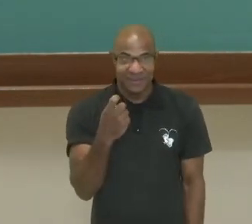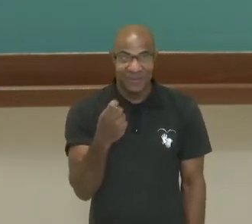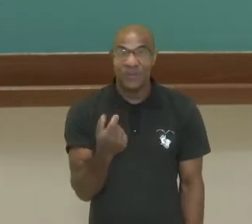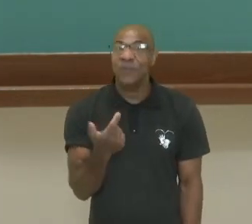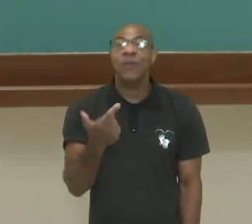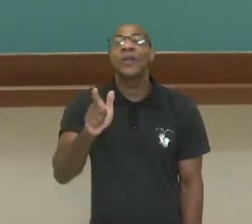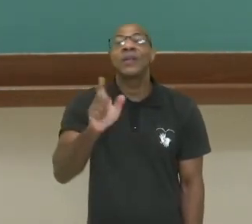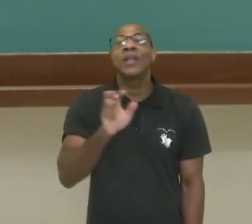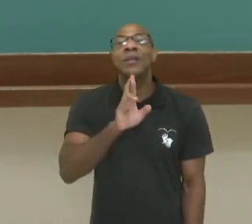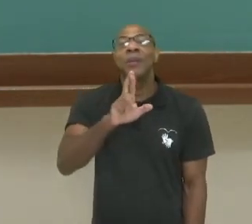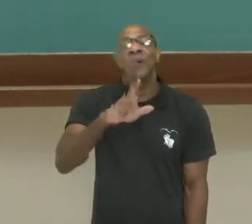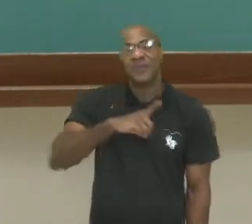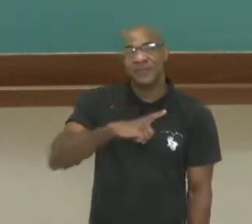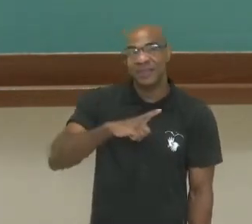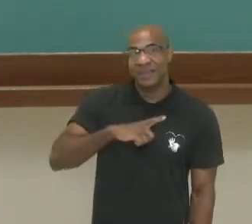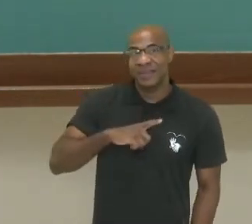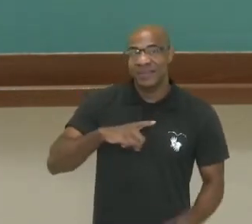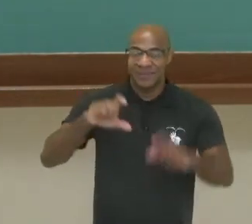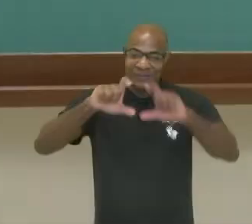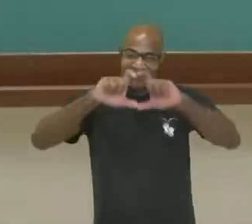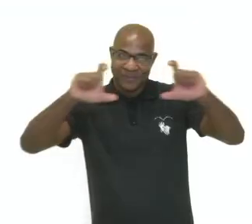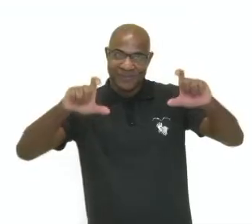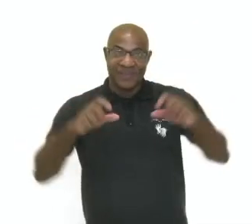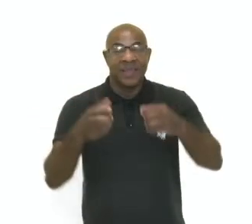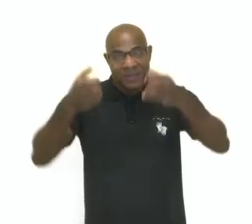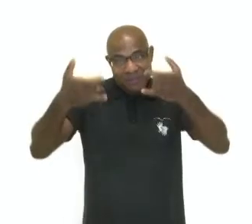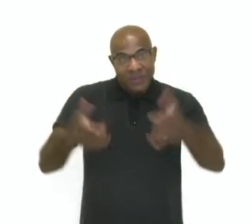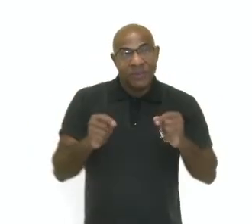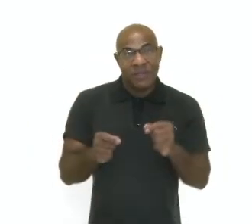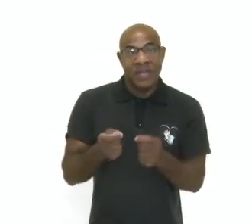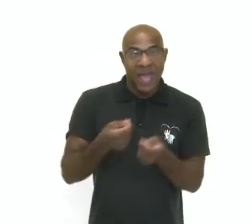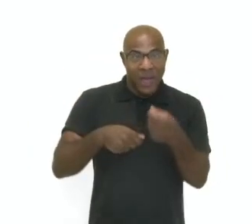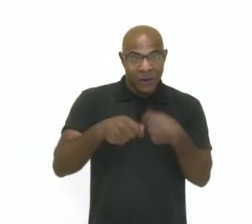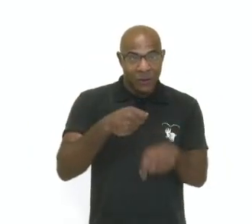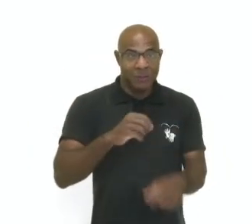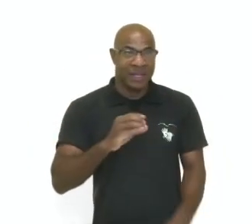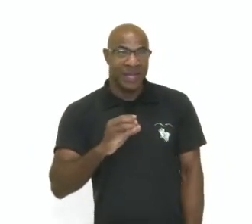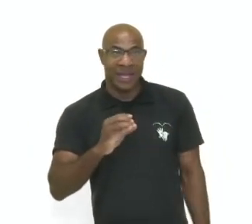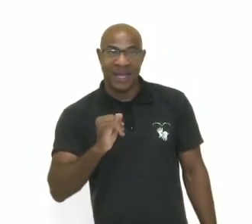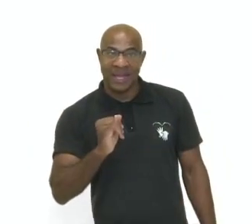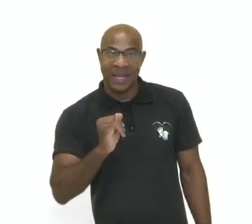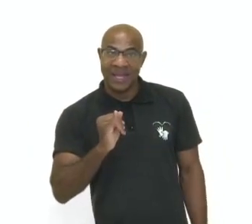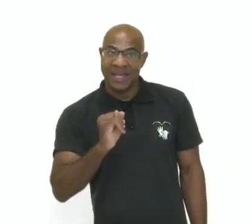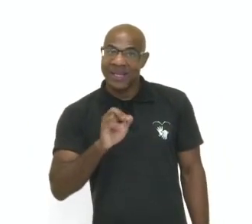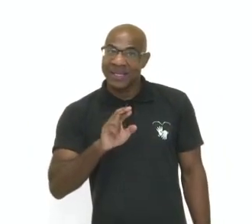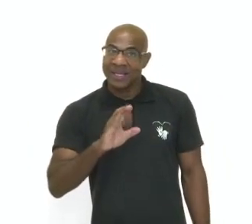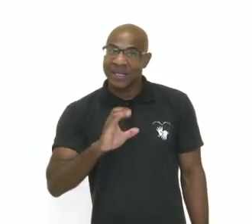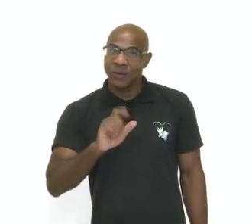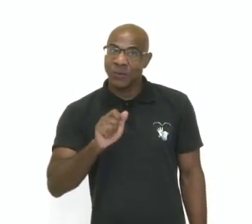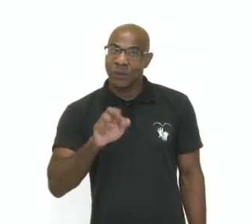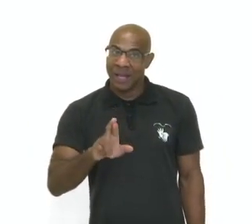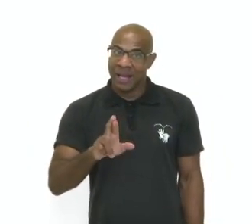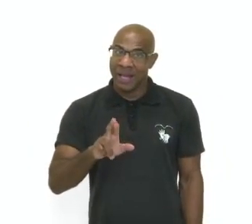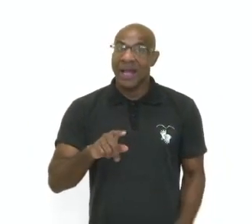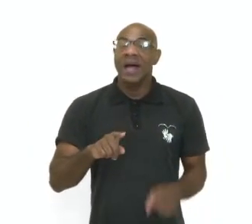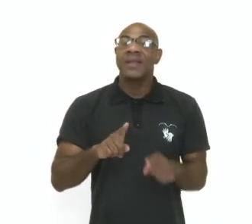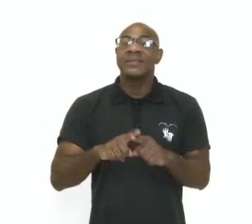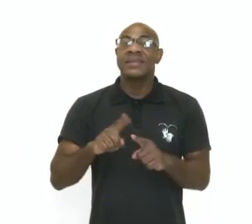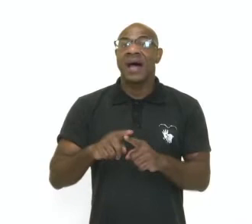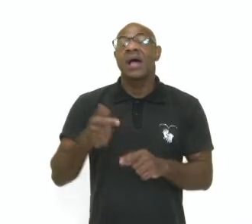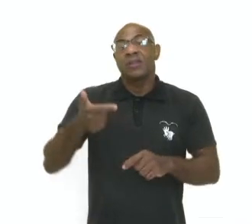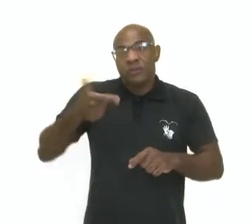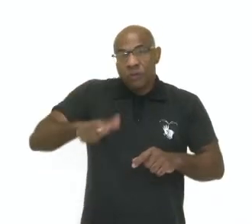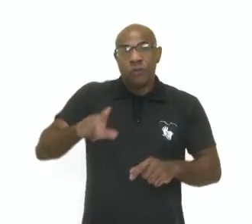Então, ele fala de uma economia circular baseada em quê? na reutilização de materiais para